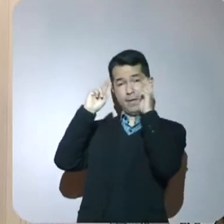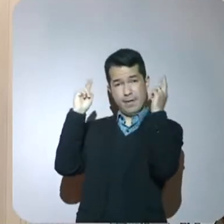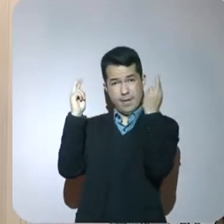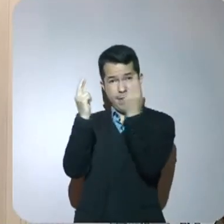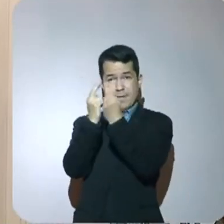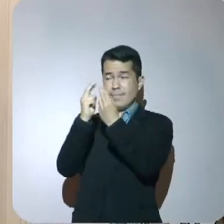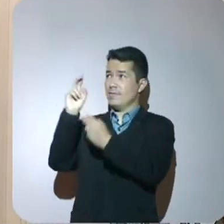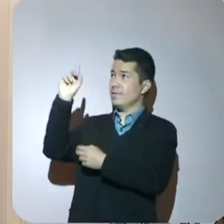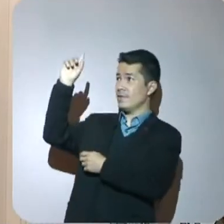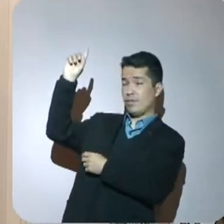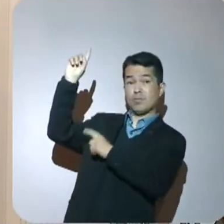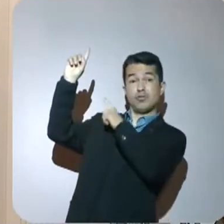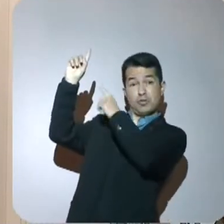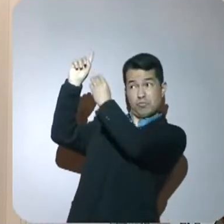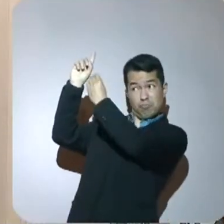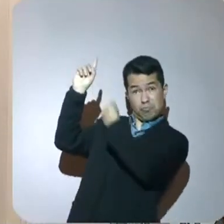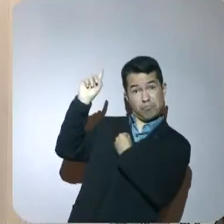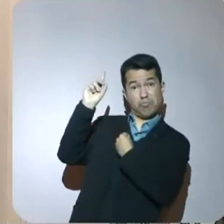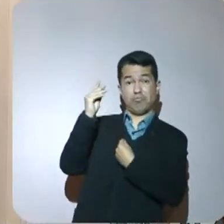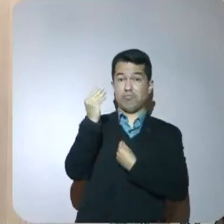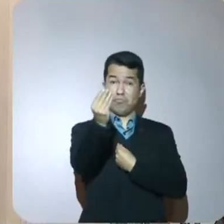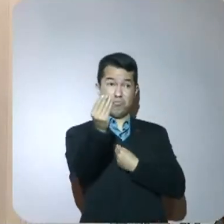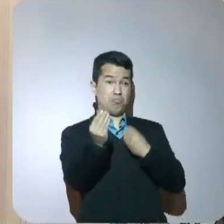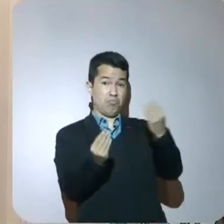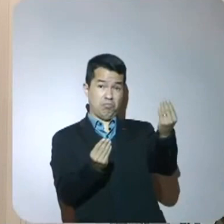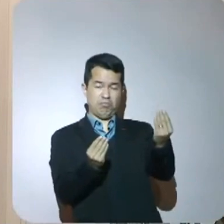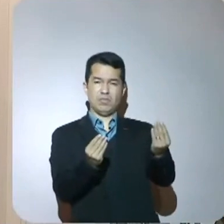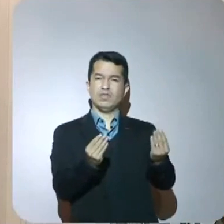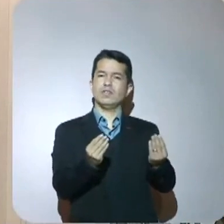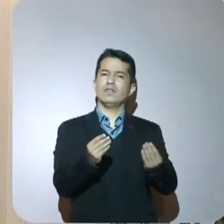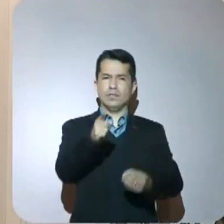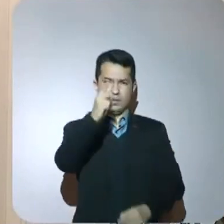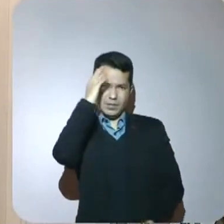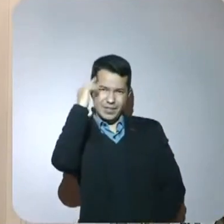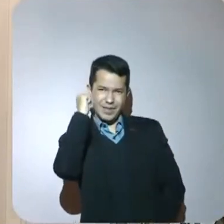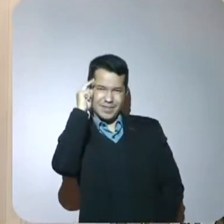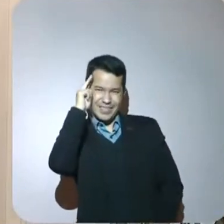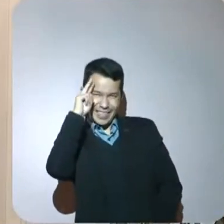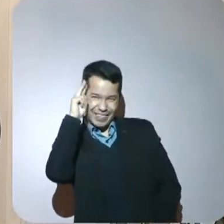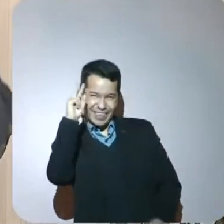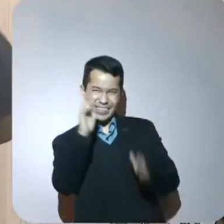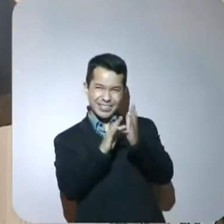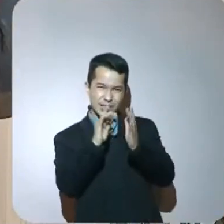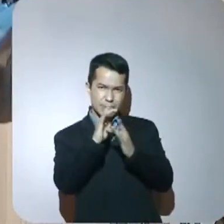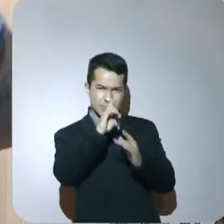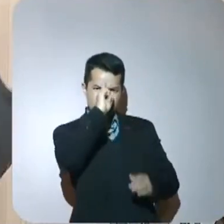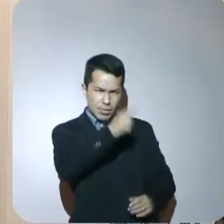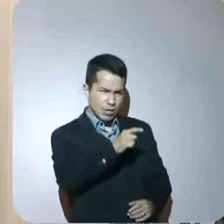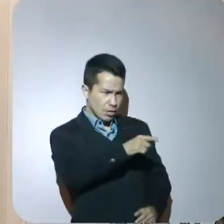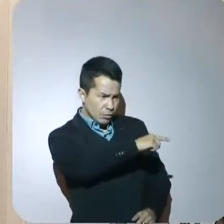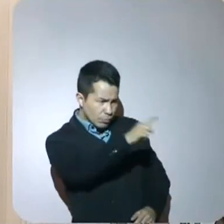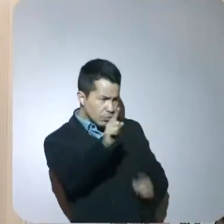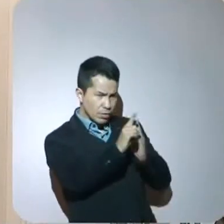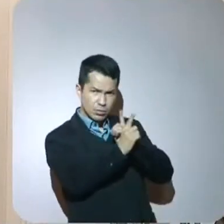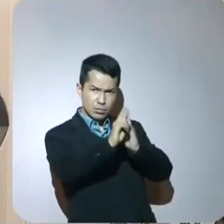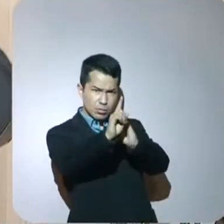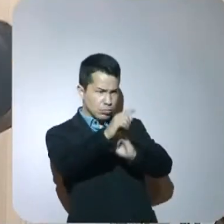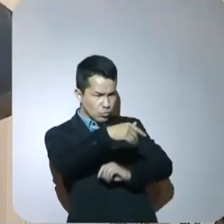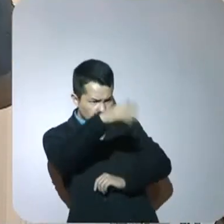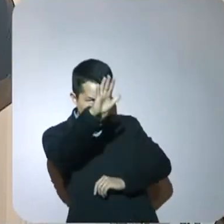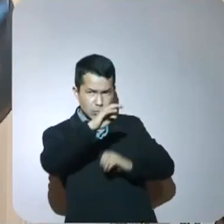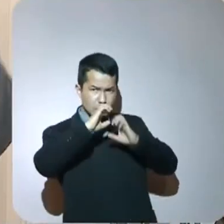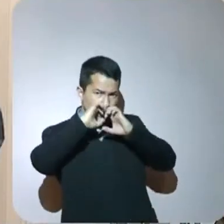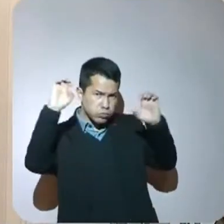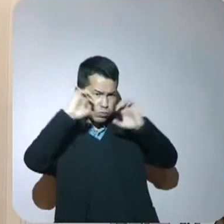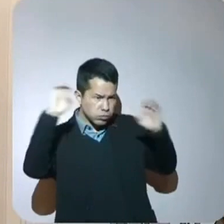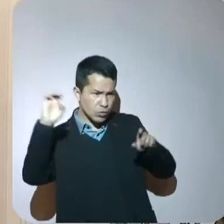que a gente faça a obra. Ele mandou seus discípulos saírem para fazer a obra sem uma roupa a mais, sem